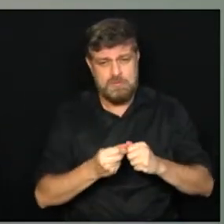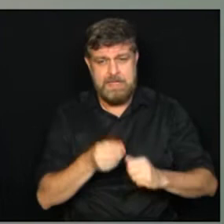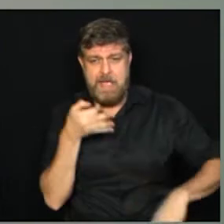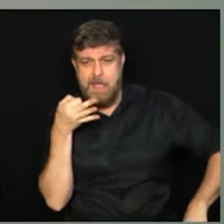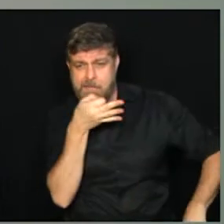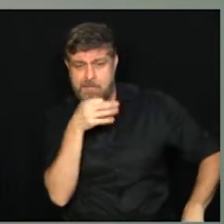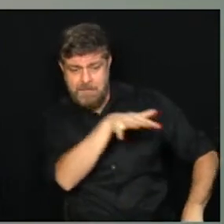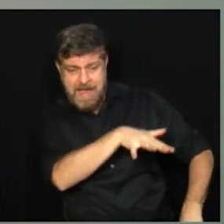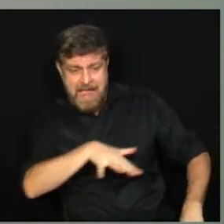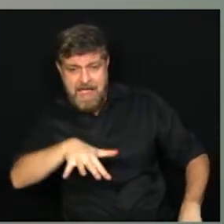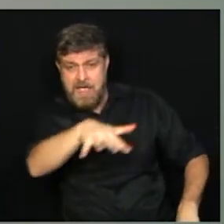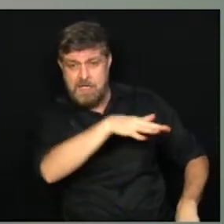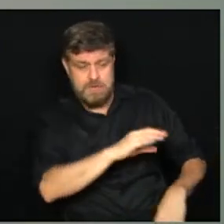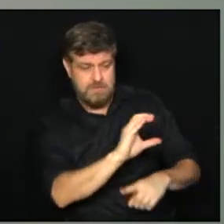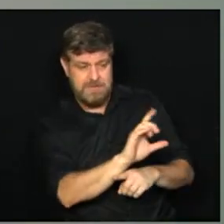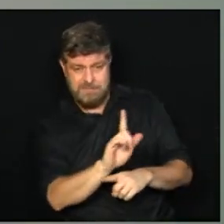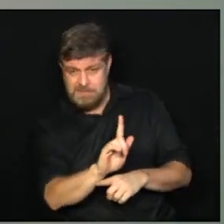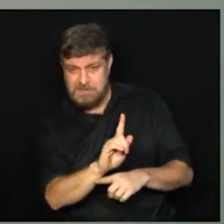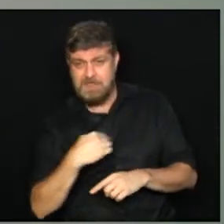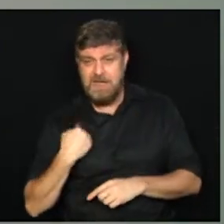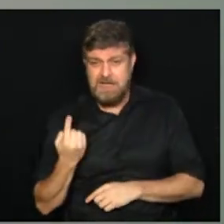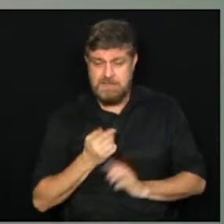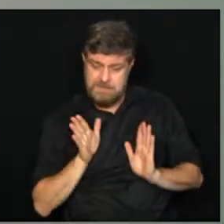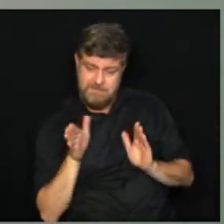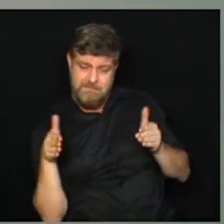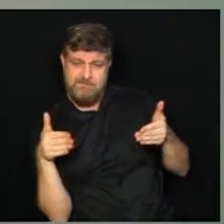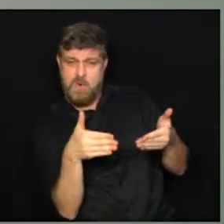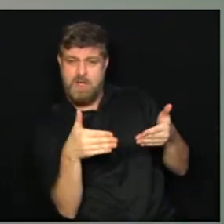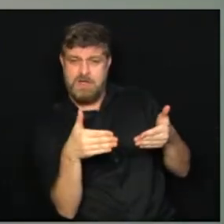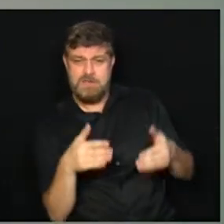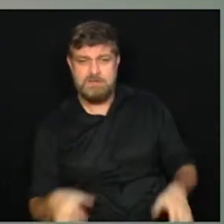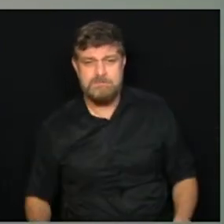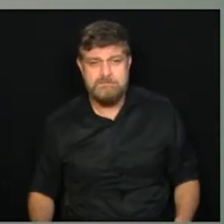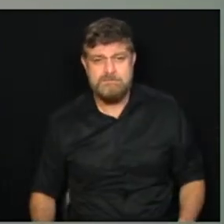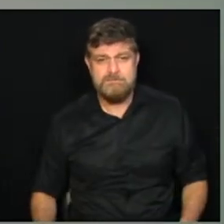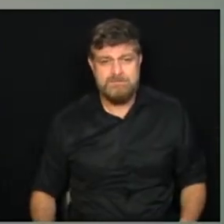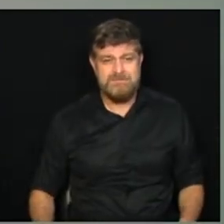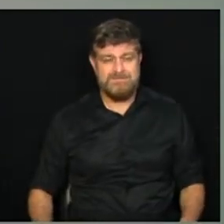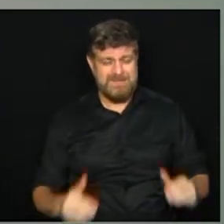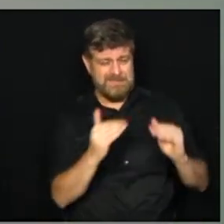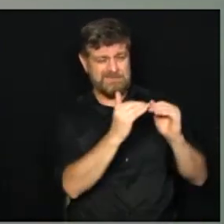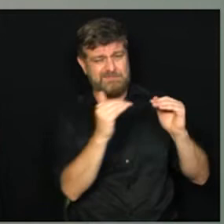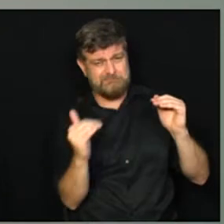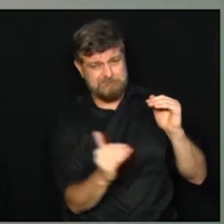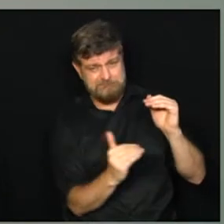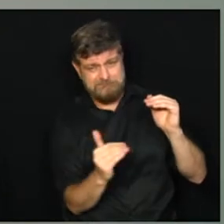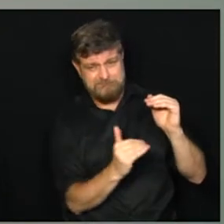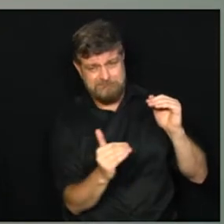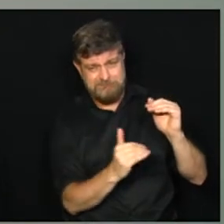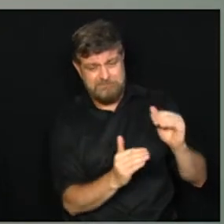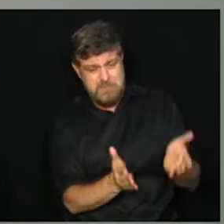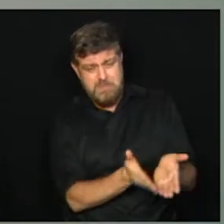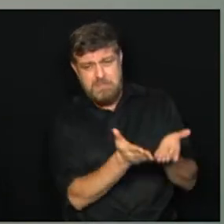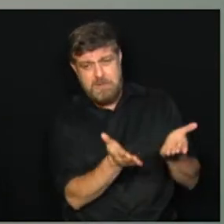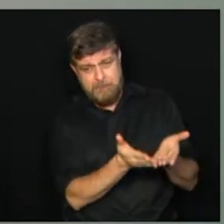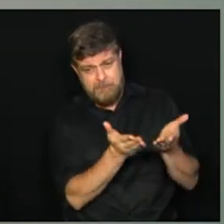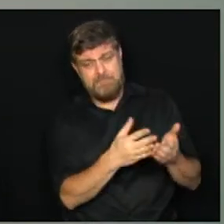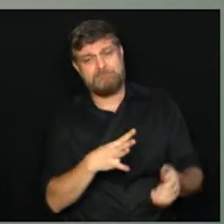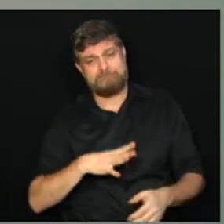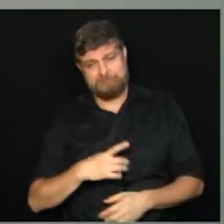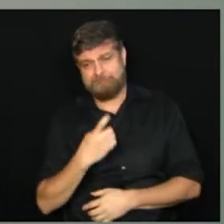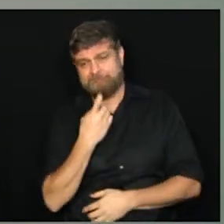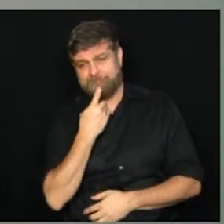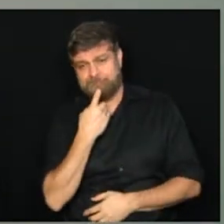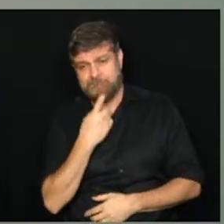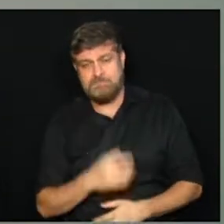região noroeste, a gente está falando numa das regiões mais vulneráveis da nossa cidade.